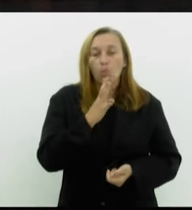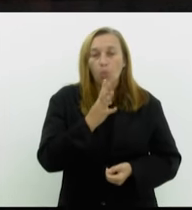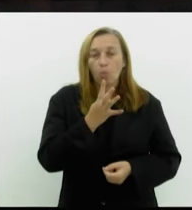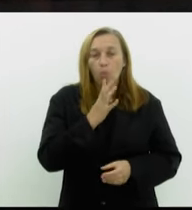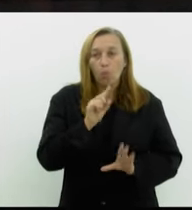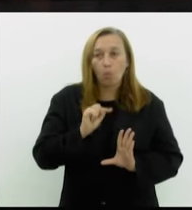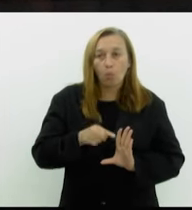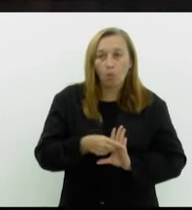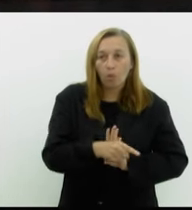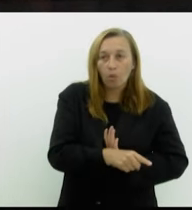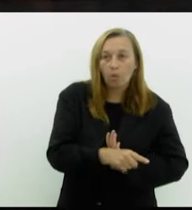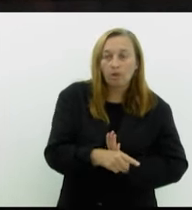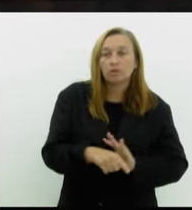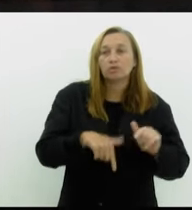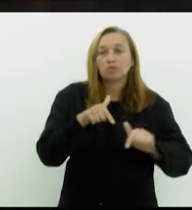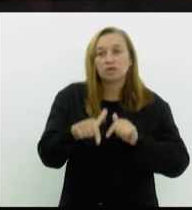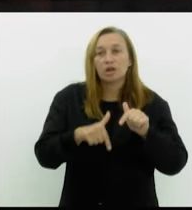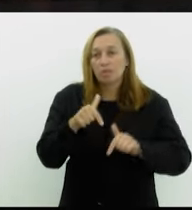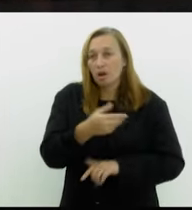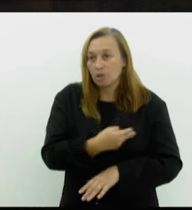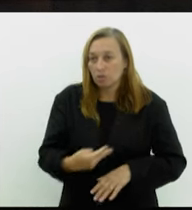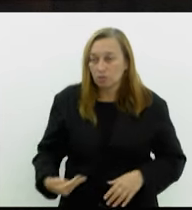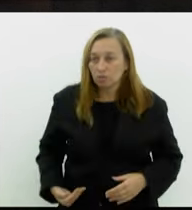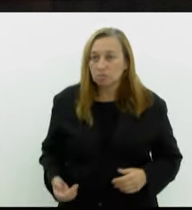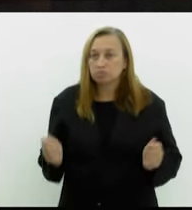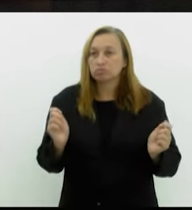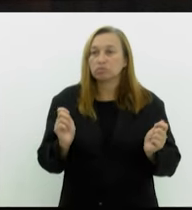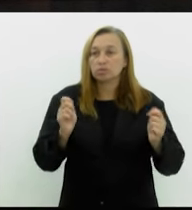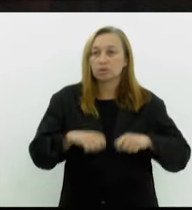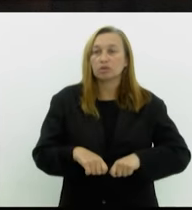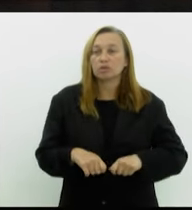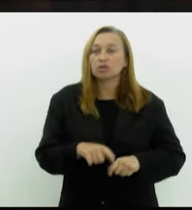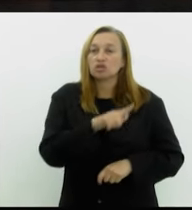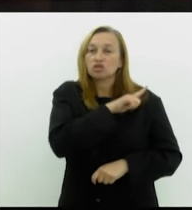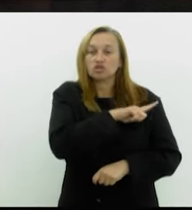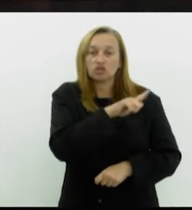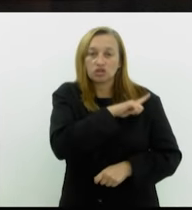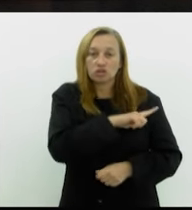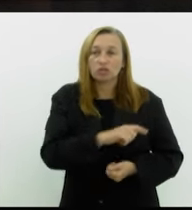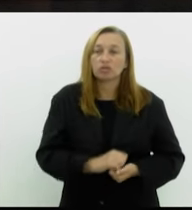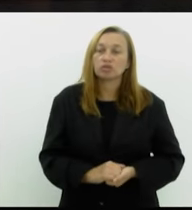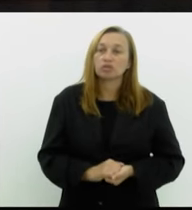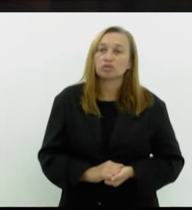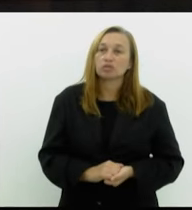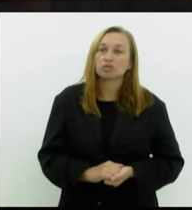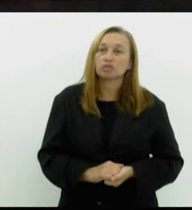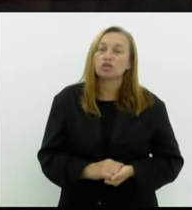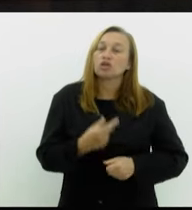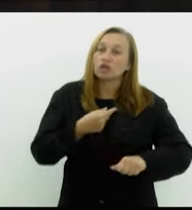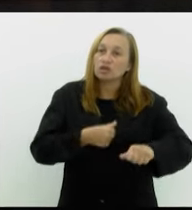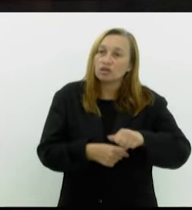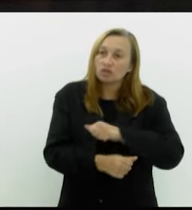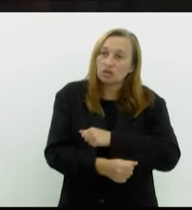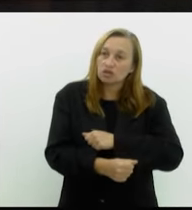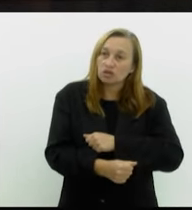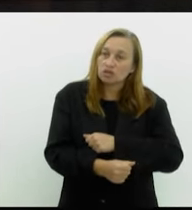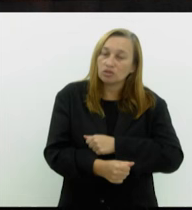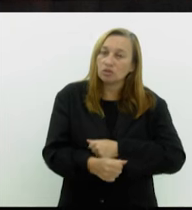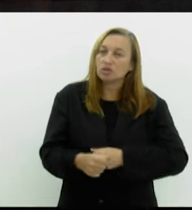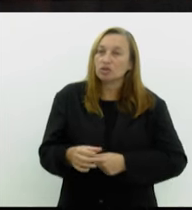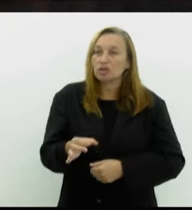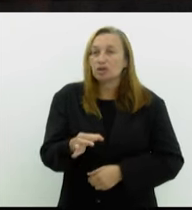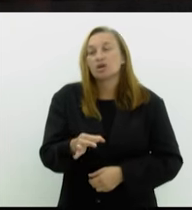conhecedoras do serviço público, com capacidade de gestão, capaz de investir cada real